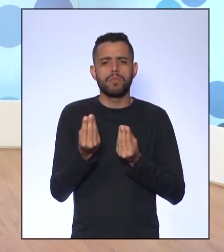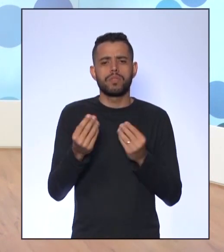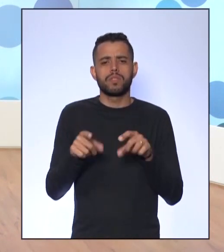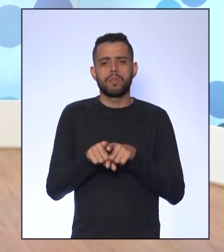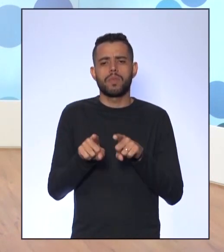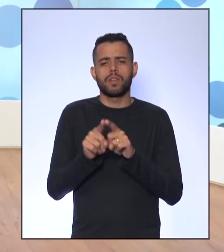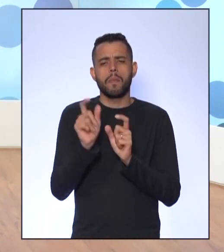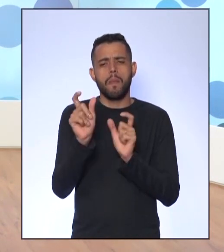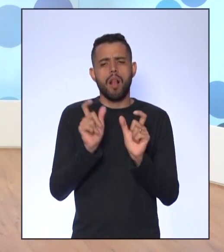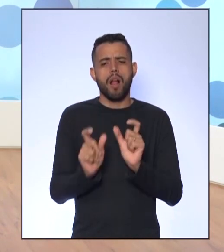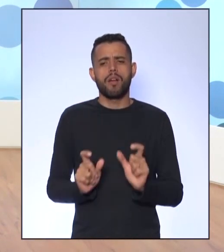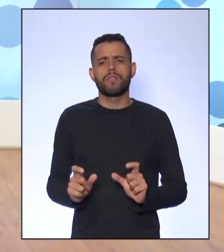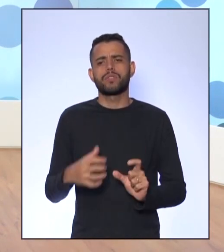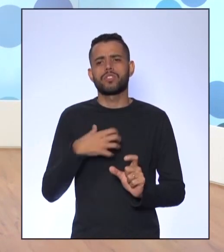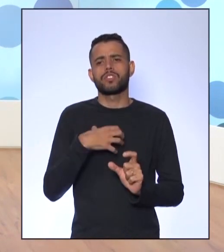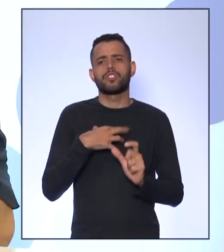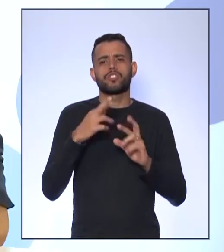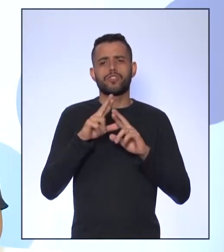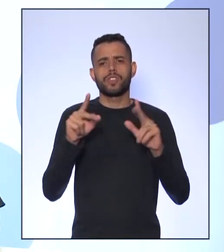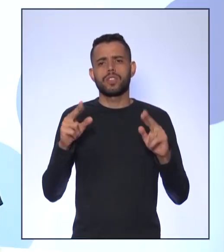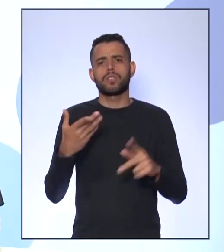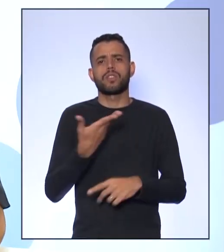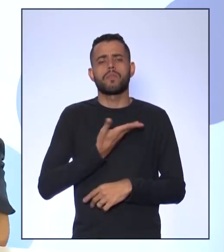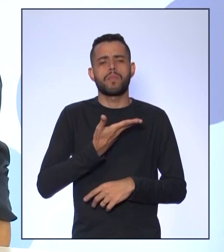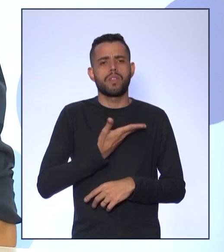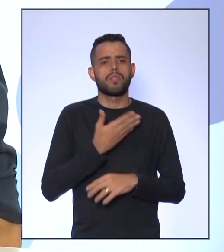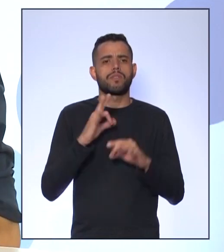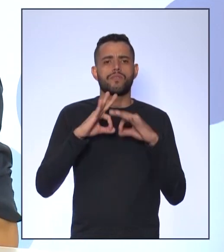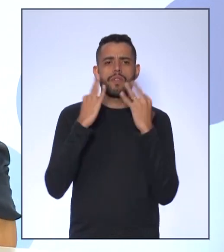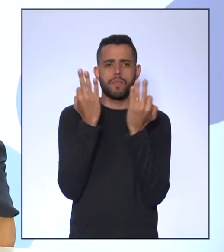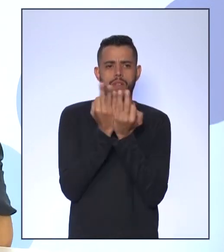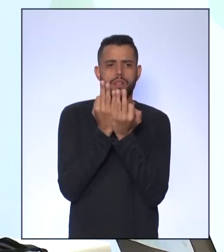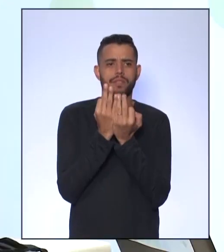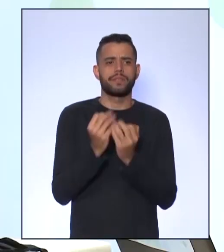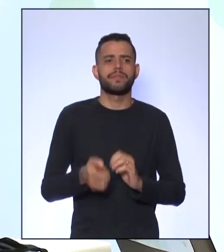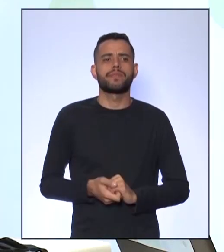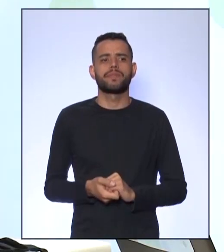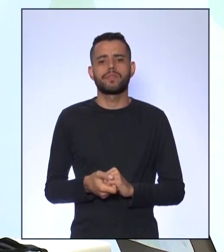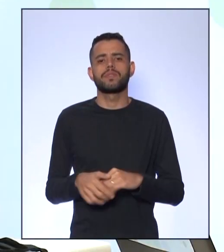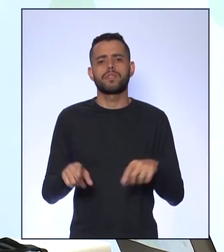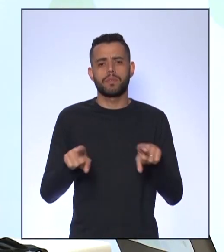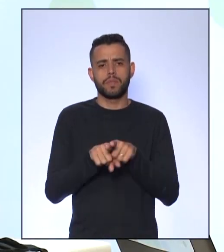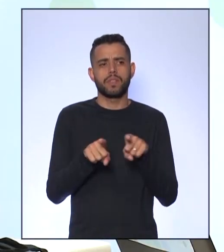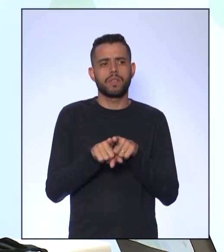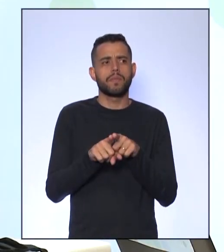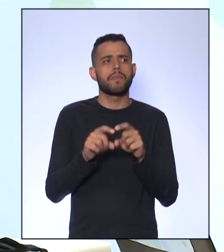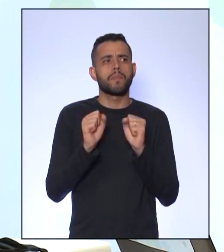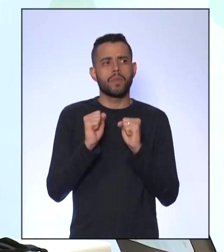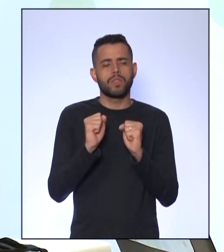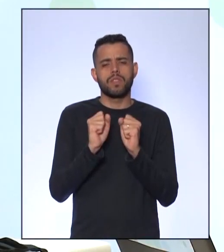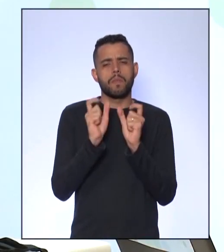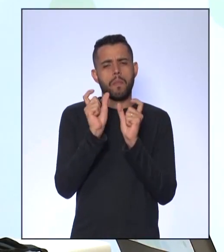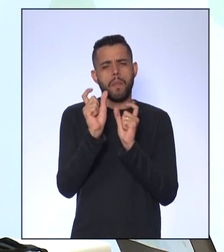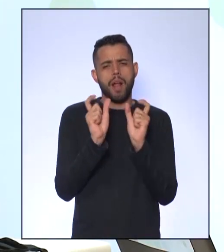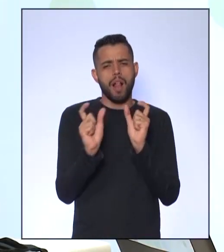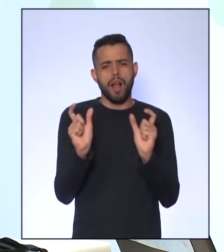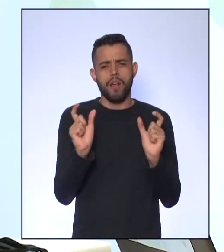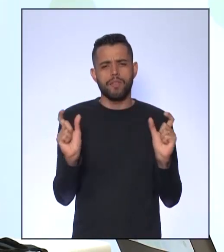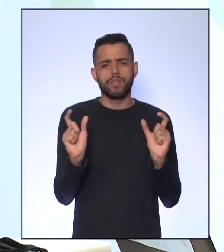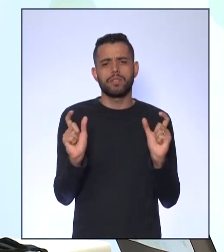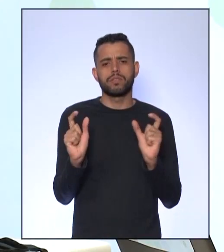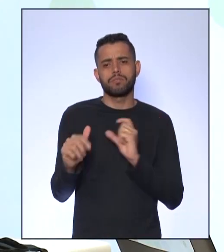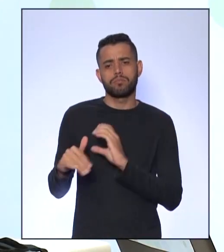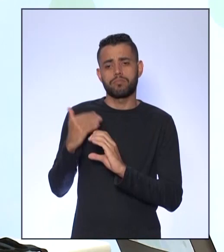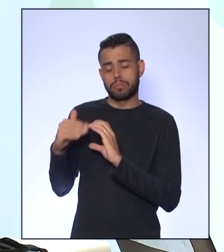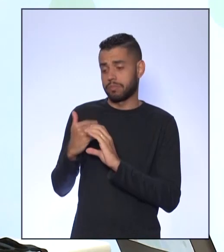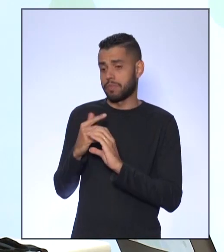os vocabulários diferentes, né, dos amigos, com a família, né? Isso, e inclusive pode até ter palavras, né, que possam aparecer aqui,